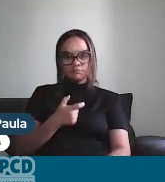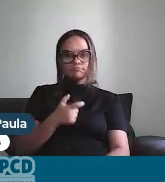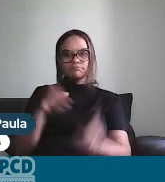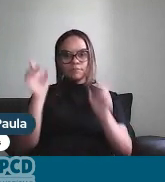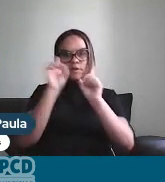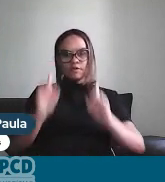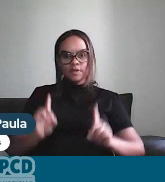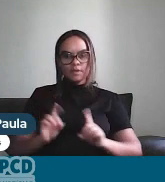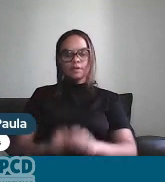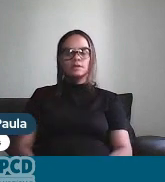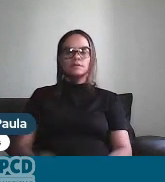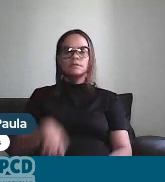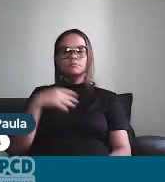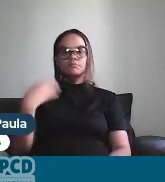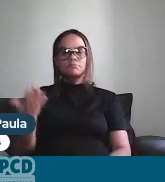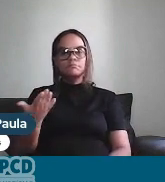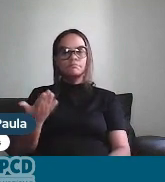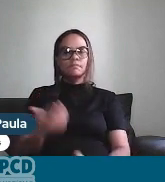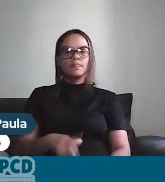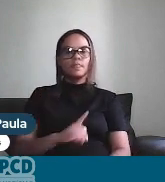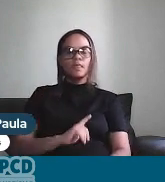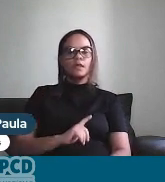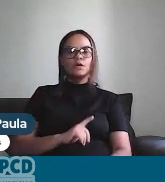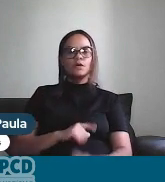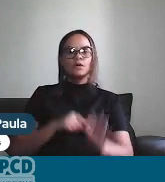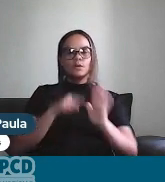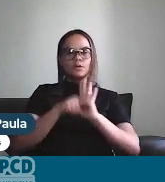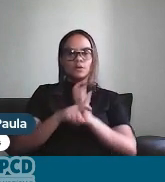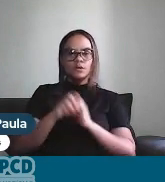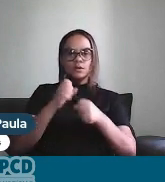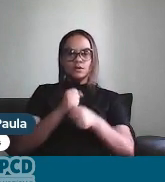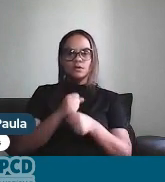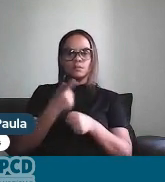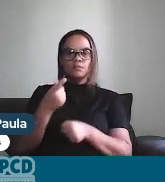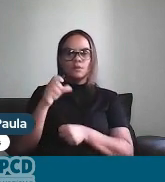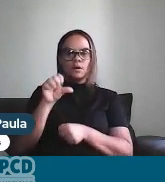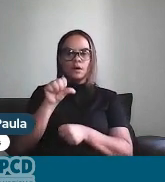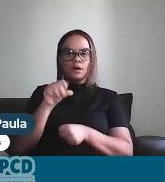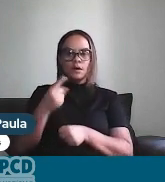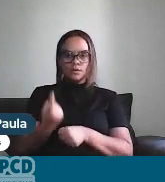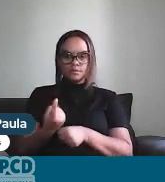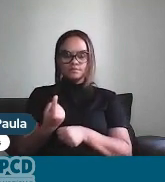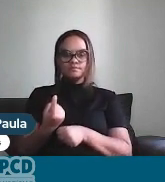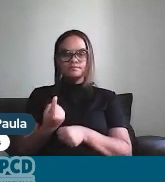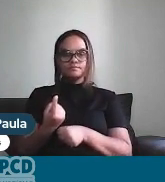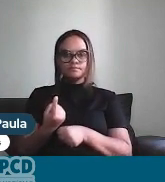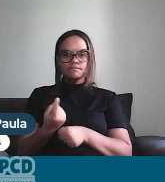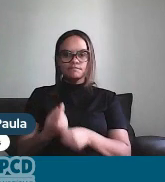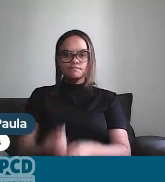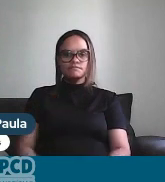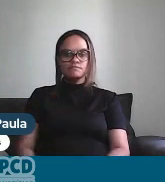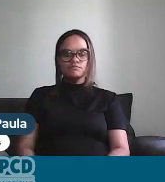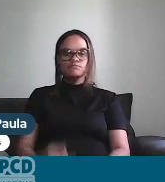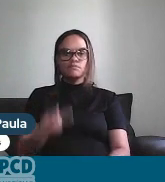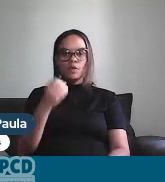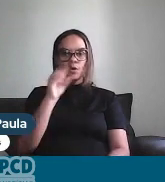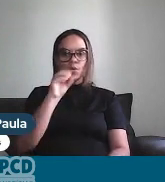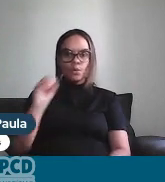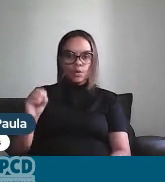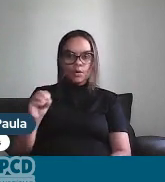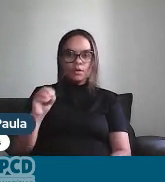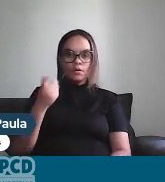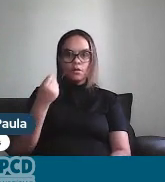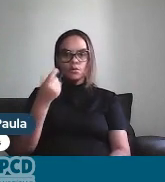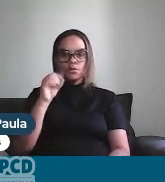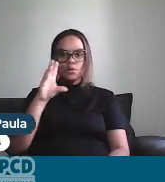né? Depois disso, nós tivemos o censo de 91, tivemos o censo de 2000, o de